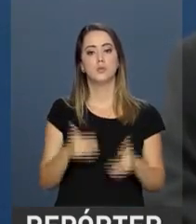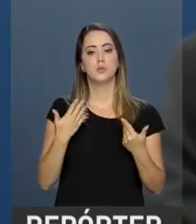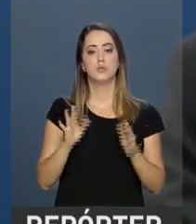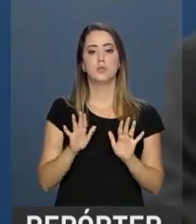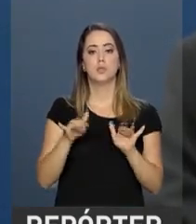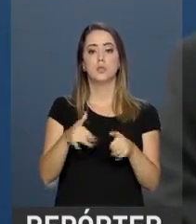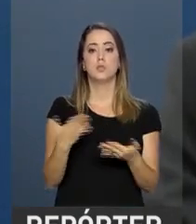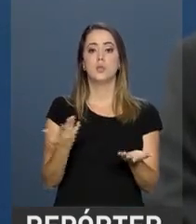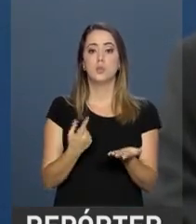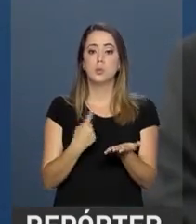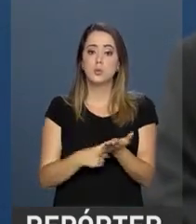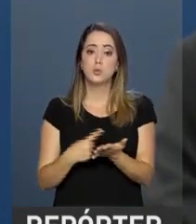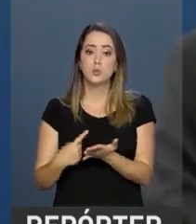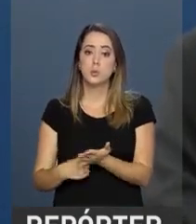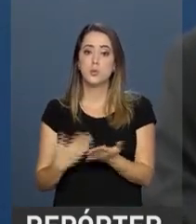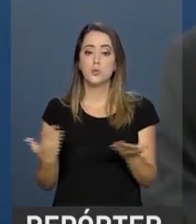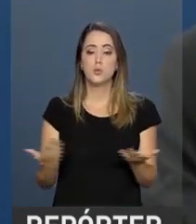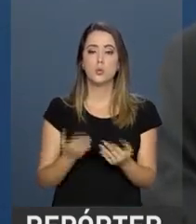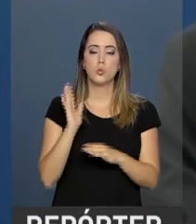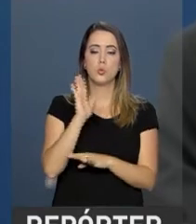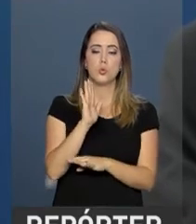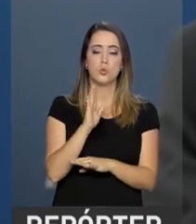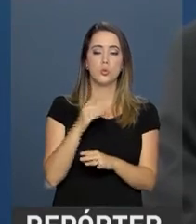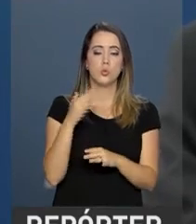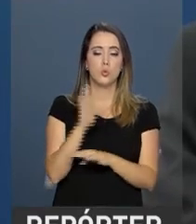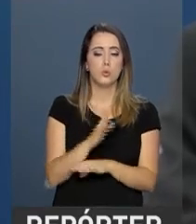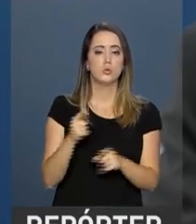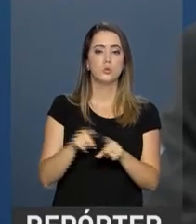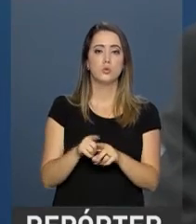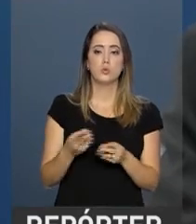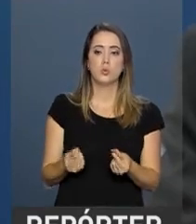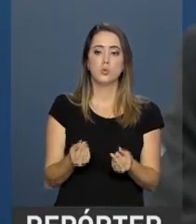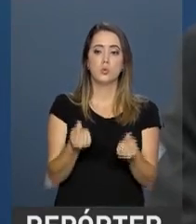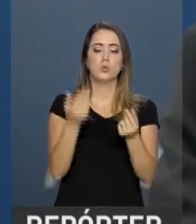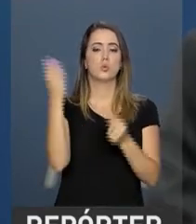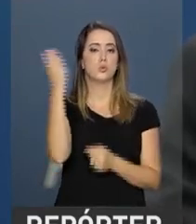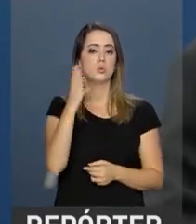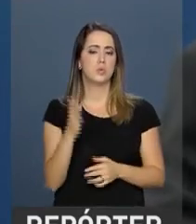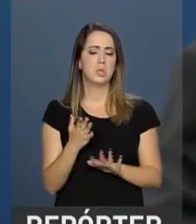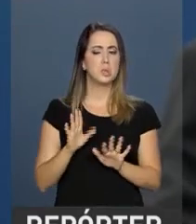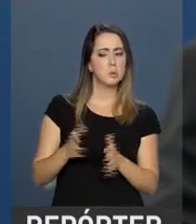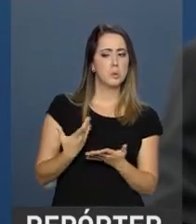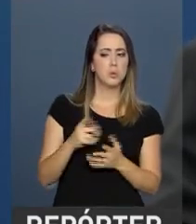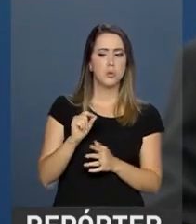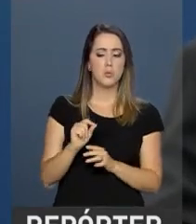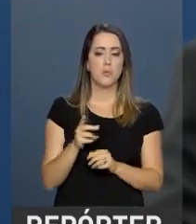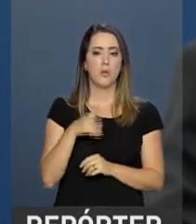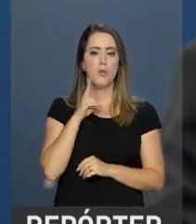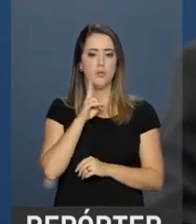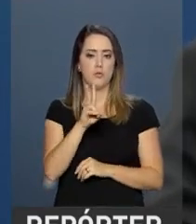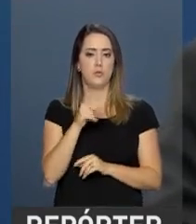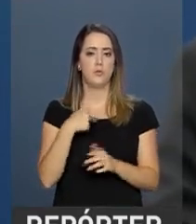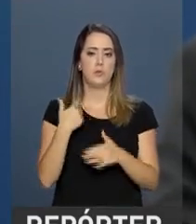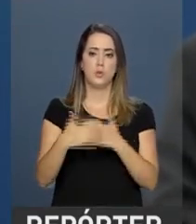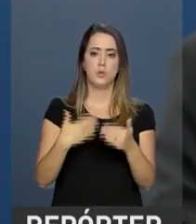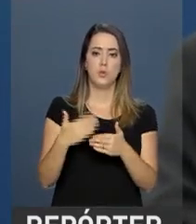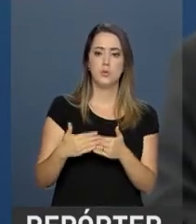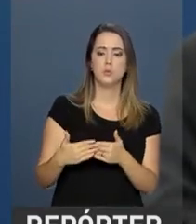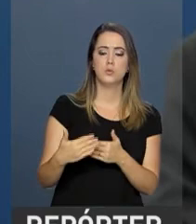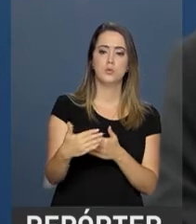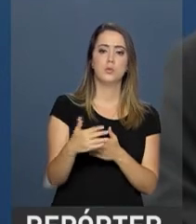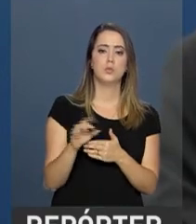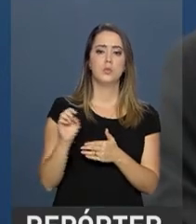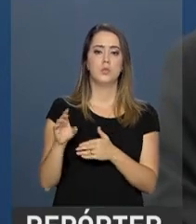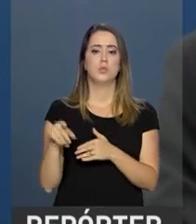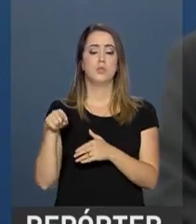encerrar este ciclo de hoje com estes investimentos de vulto assistimos no brasil se não me engano ouvi falar que ao longo do tempo não